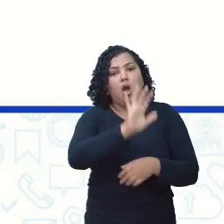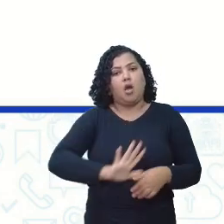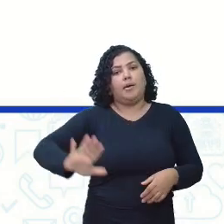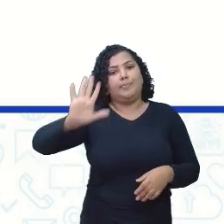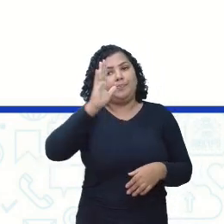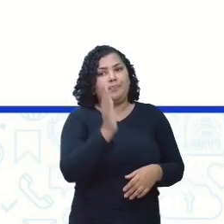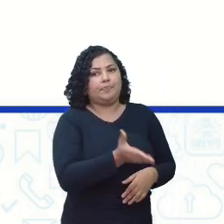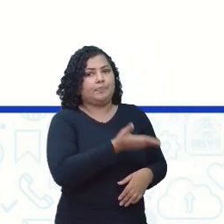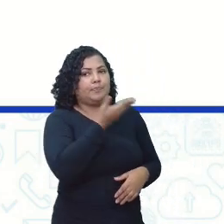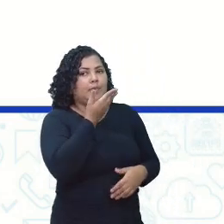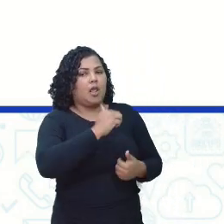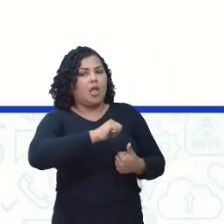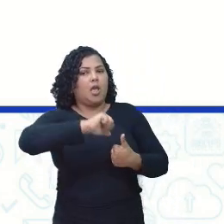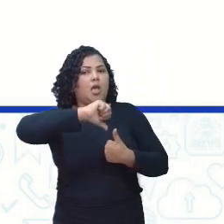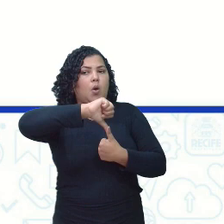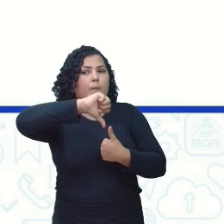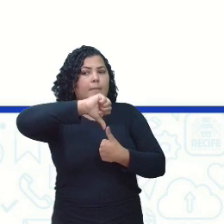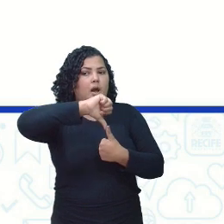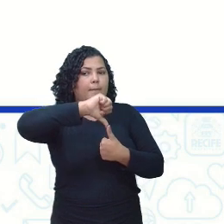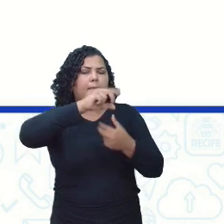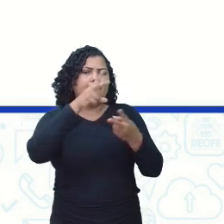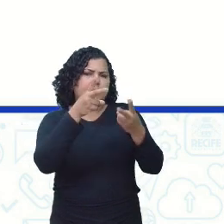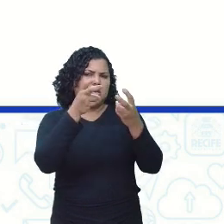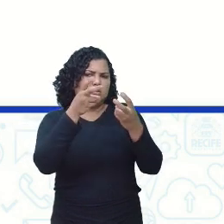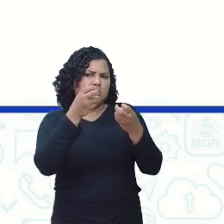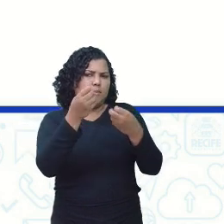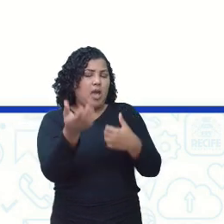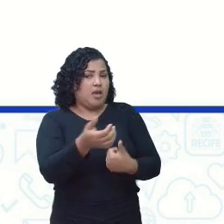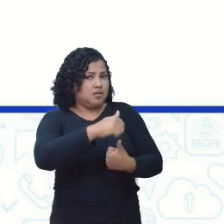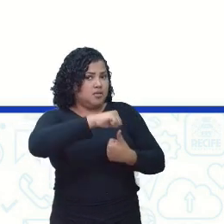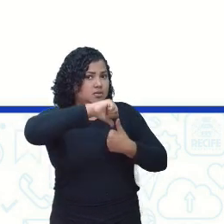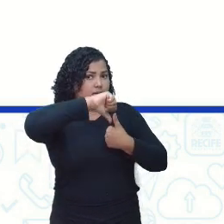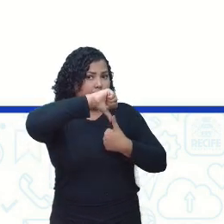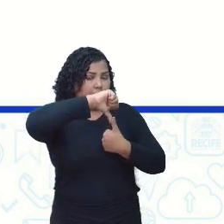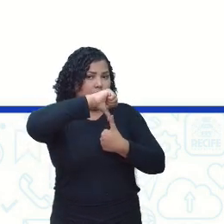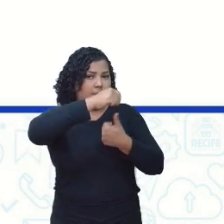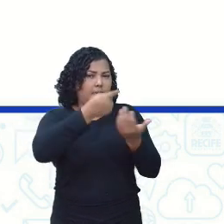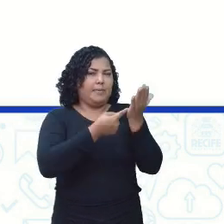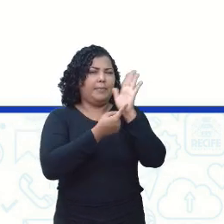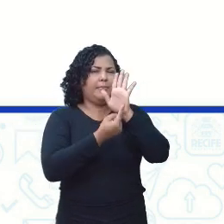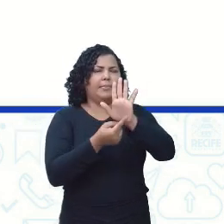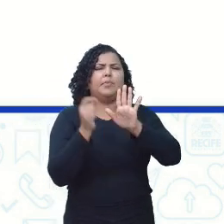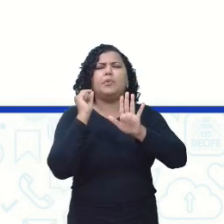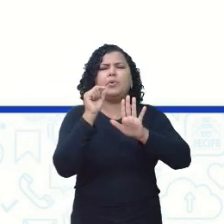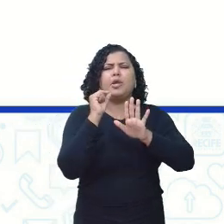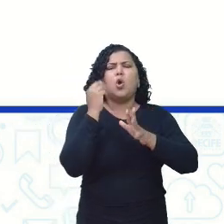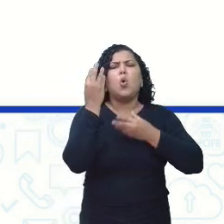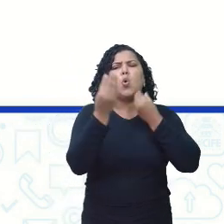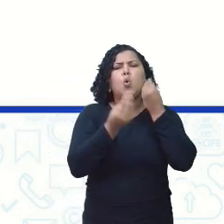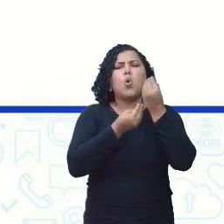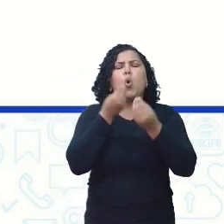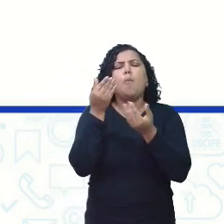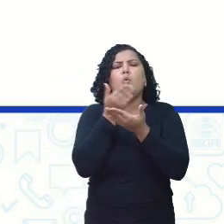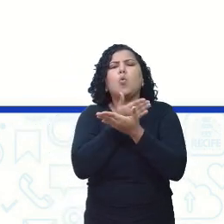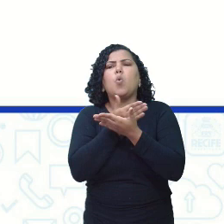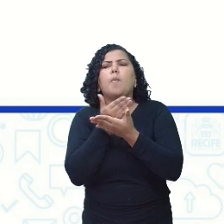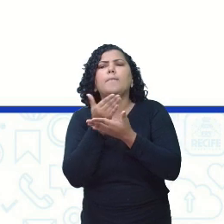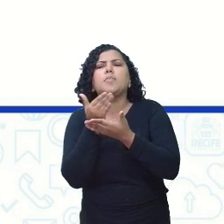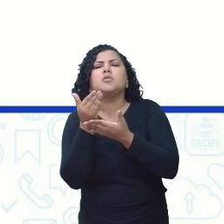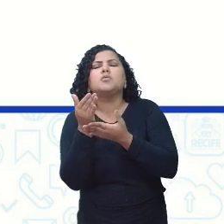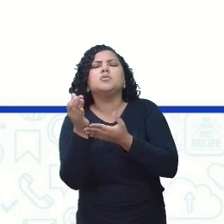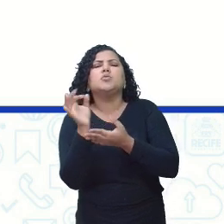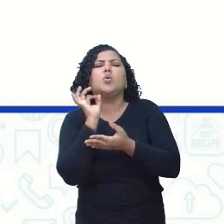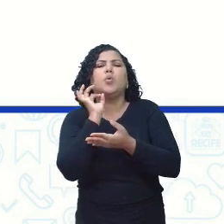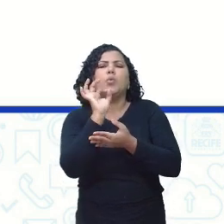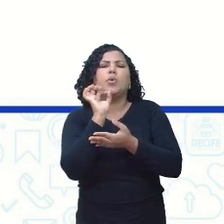não é? Depois vocês veem aí a referência, mas esse mapa, ele demonstra como, né, se